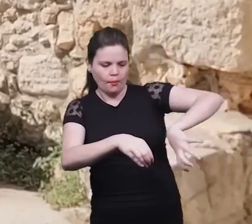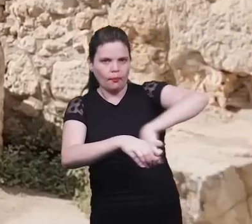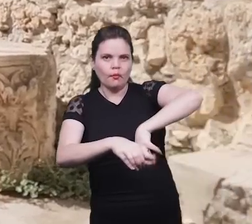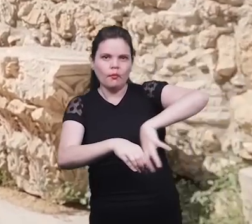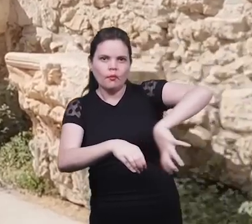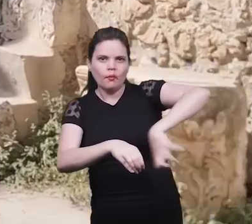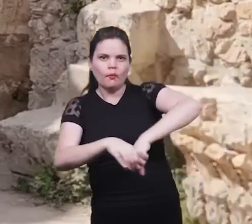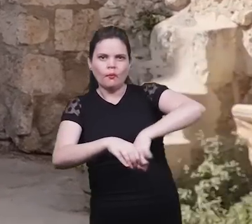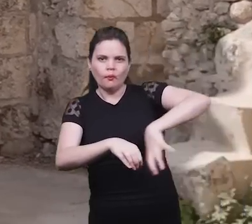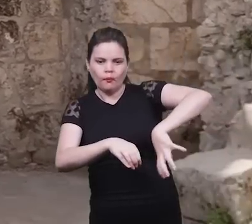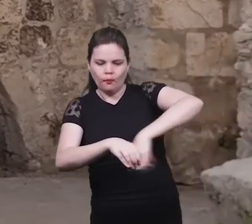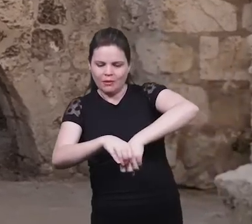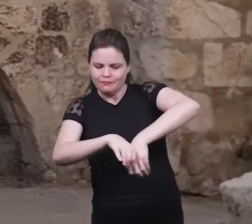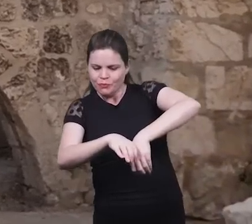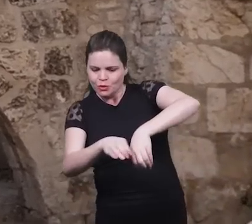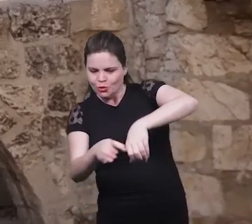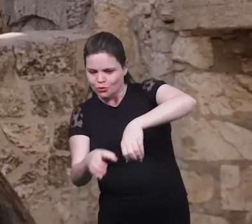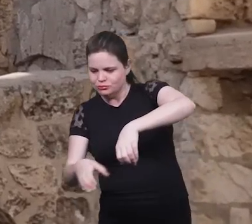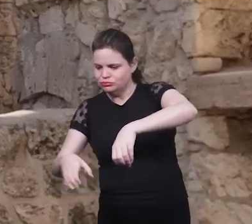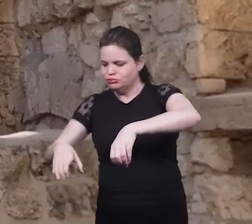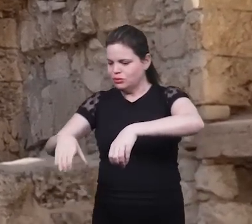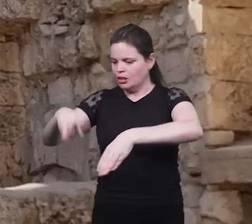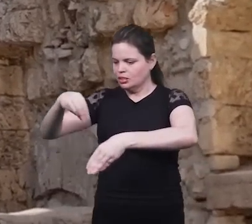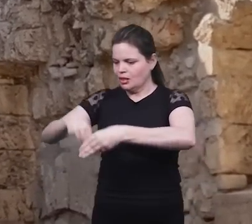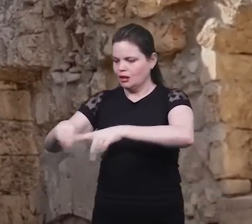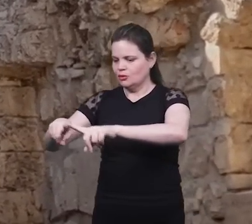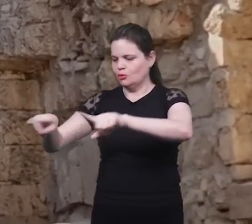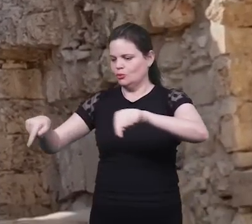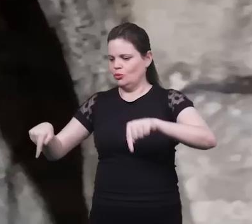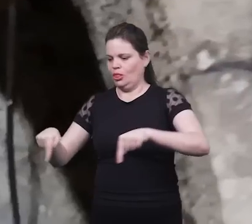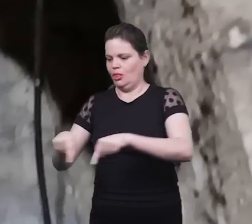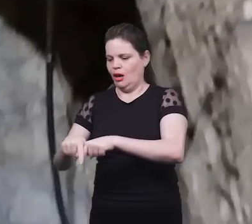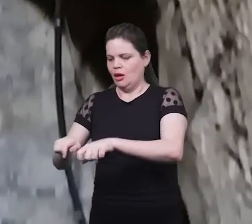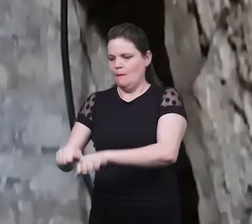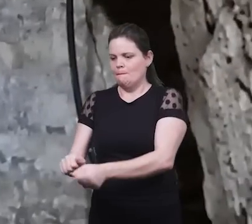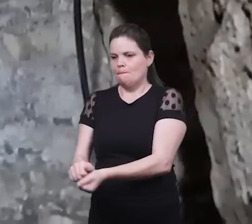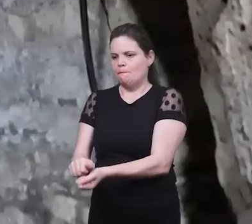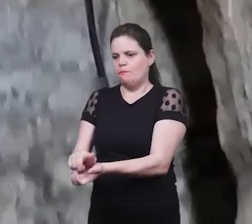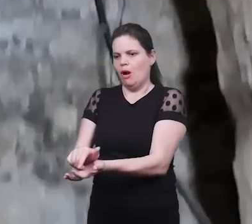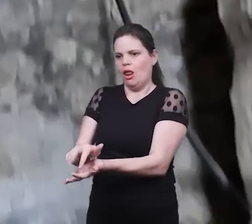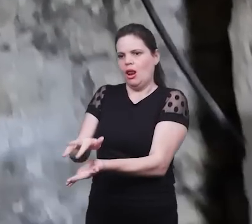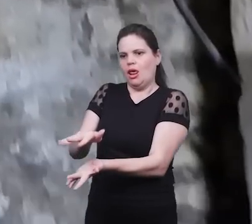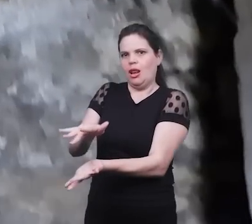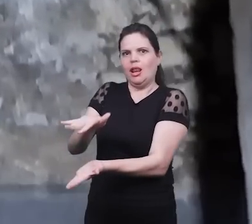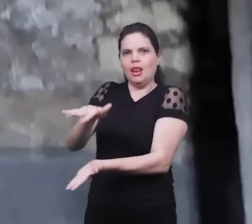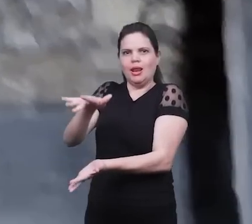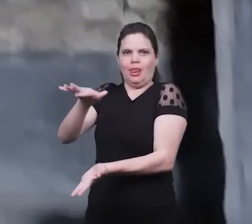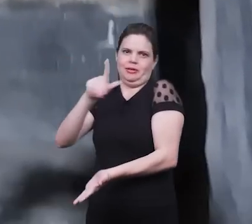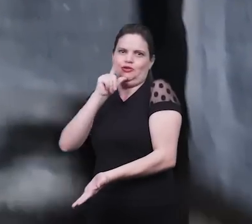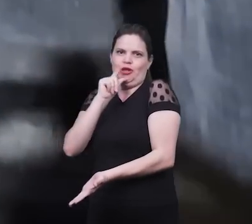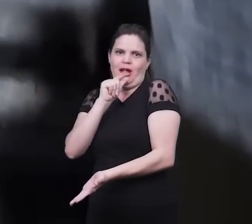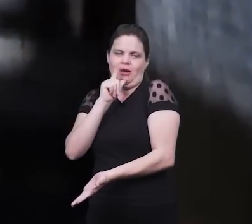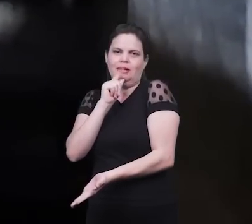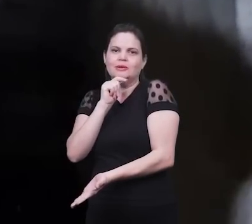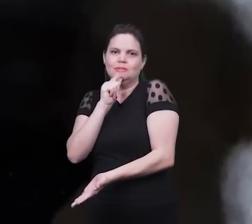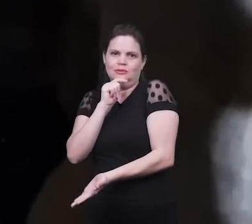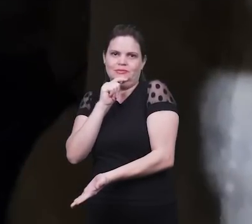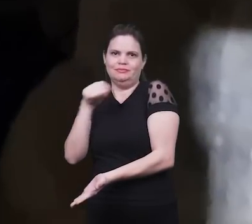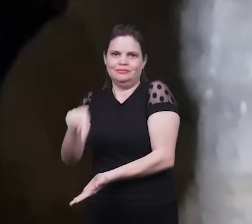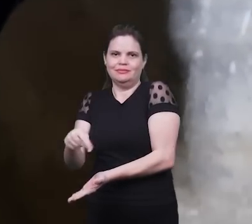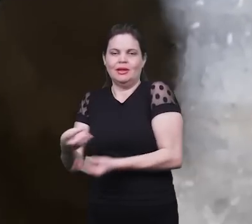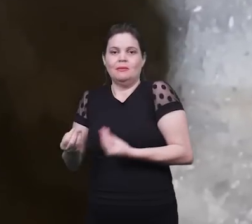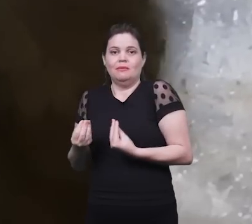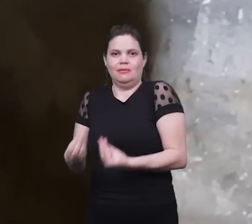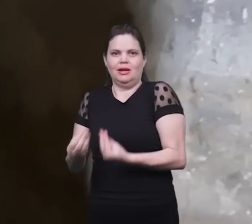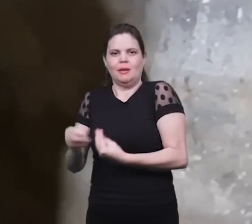usada nas purificações, usada para dentro de Jerusalém. Então, era